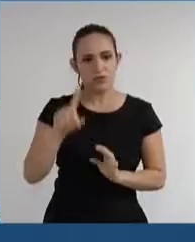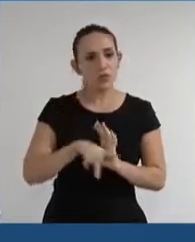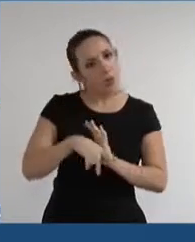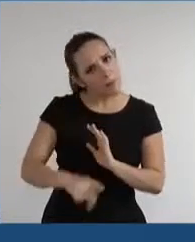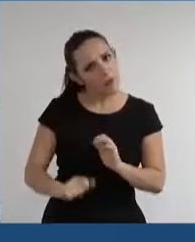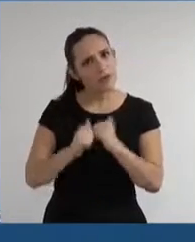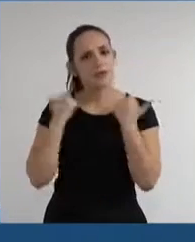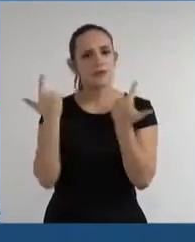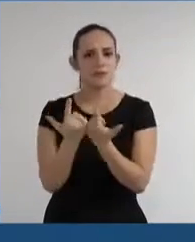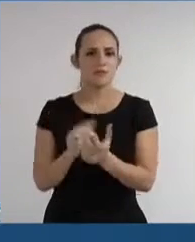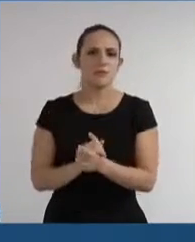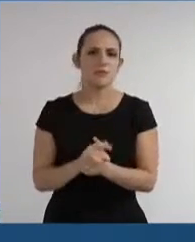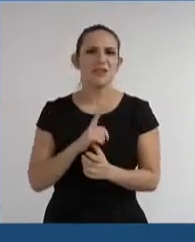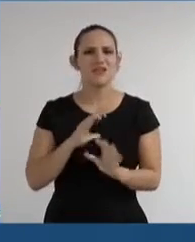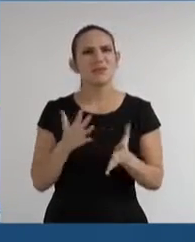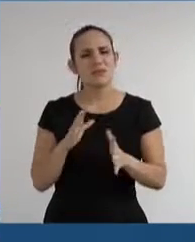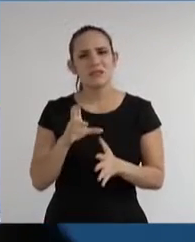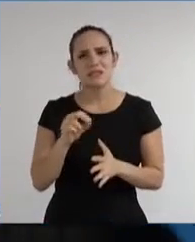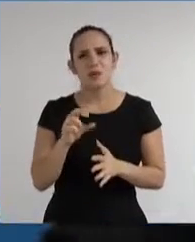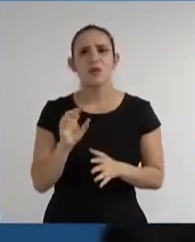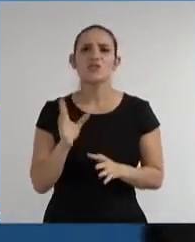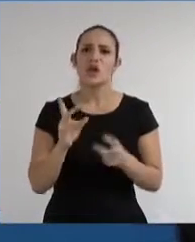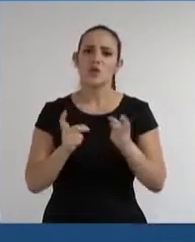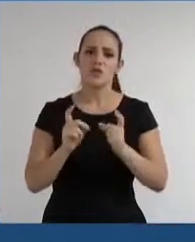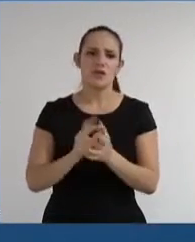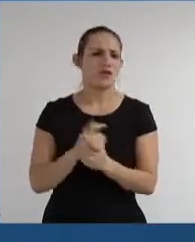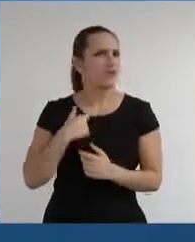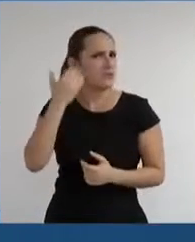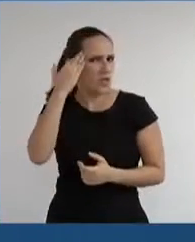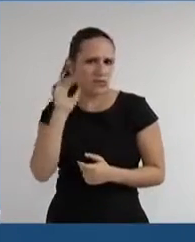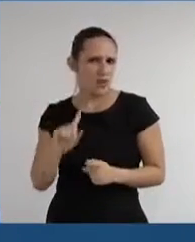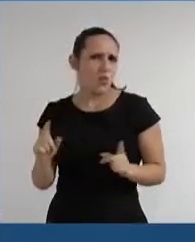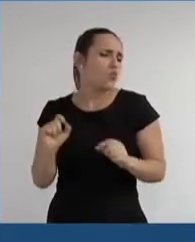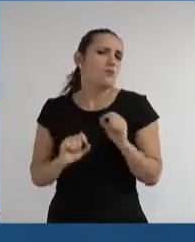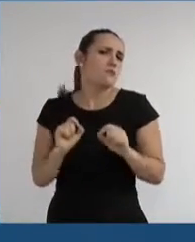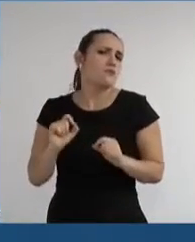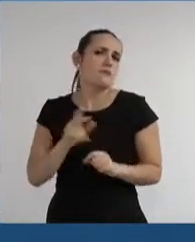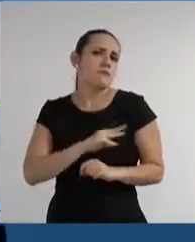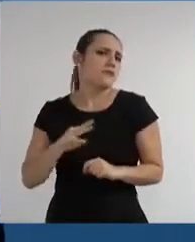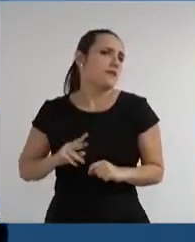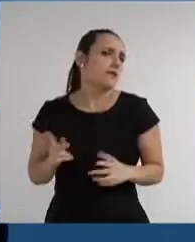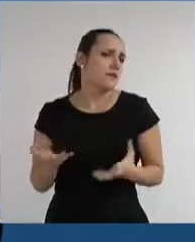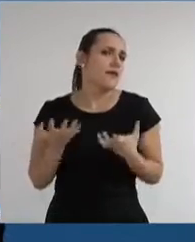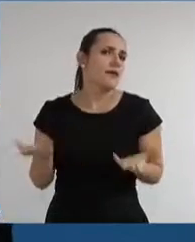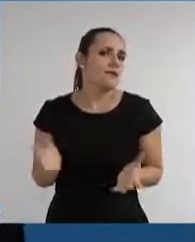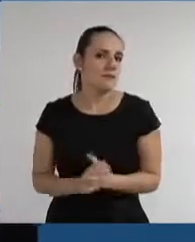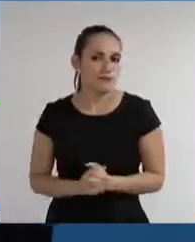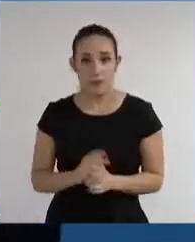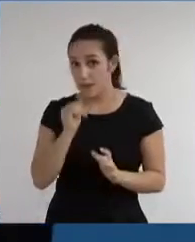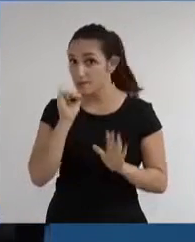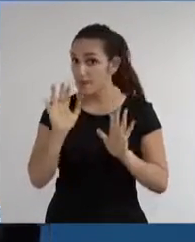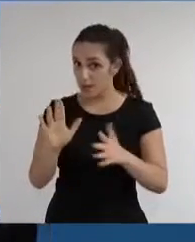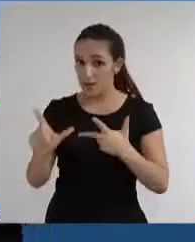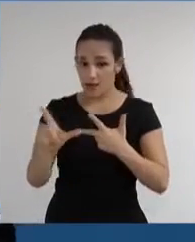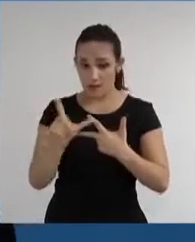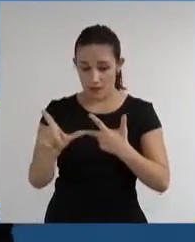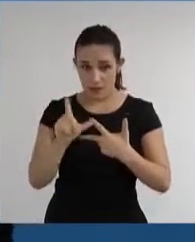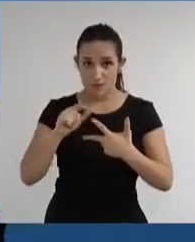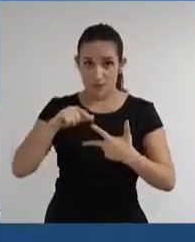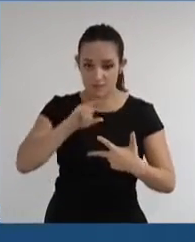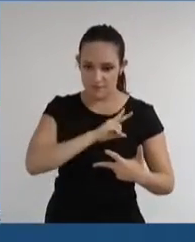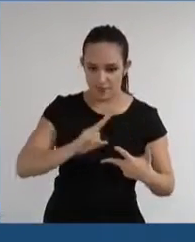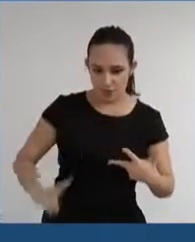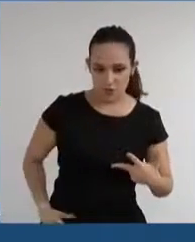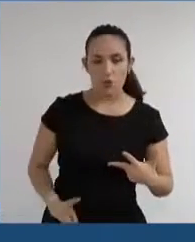casa, sediou 50 reuniões. Não estou entendendo. Quer dizer, então, o legislador, que é o vereador,